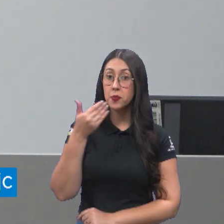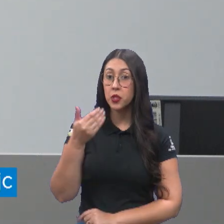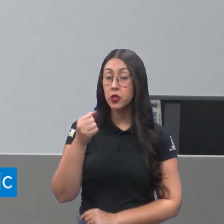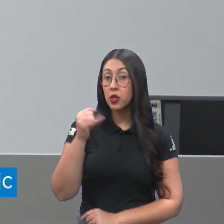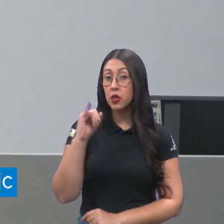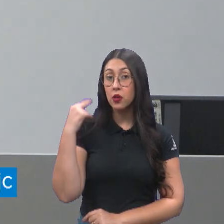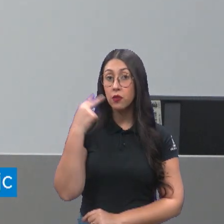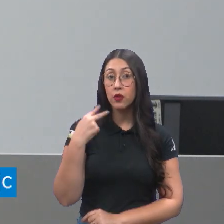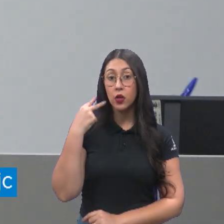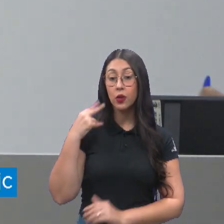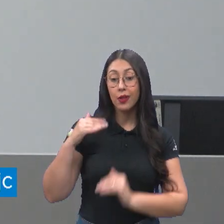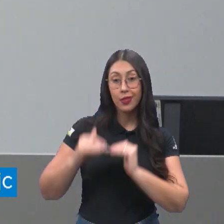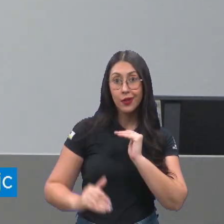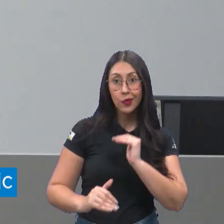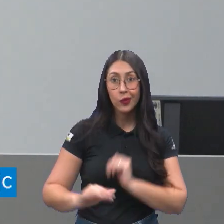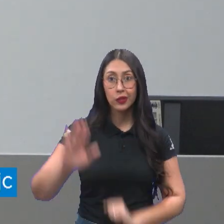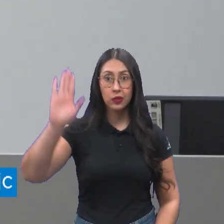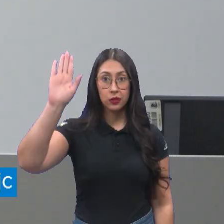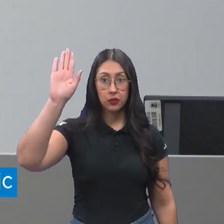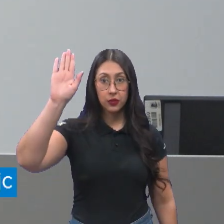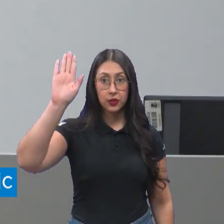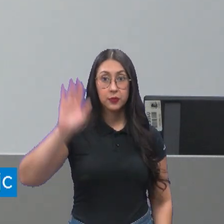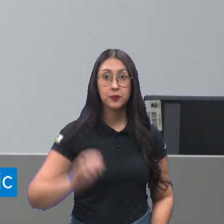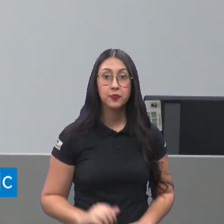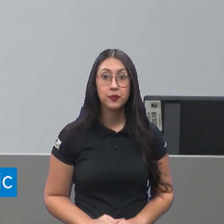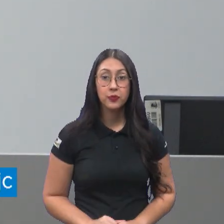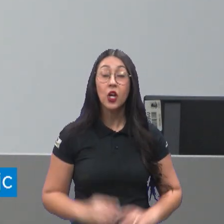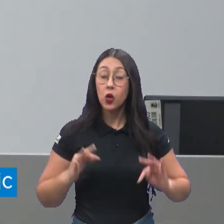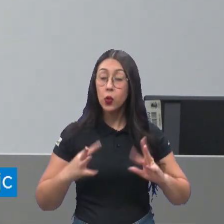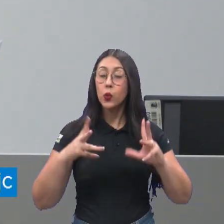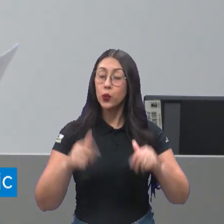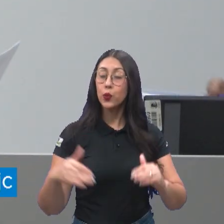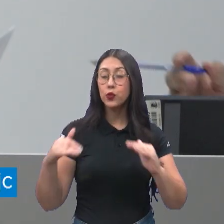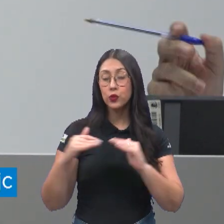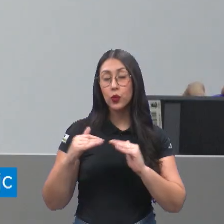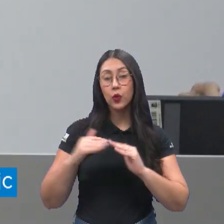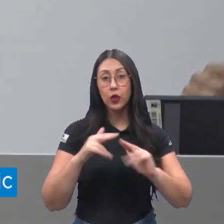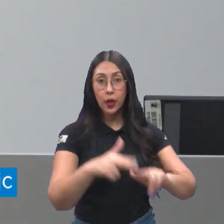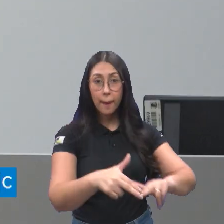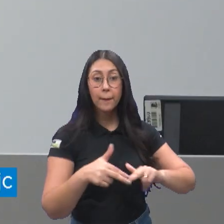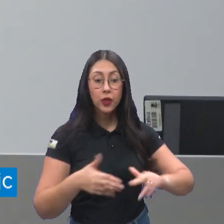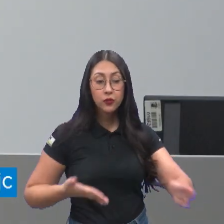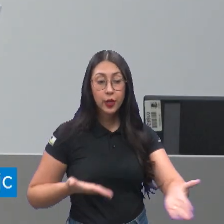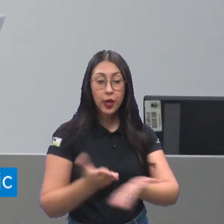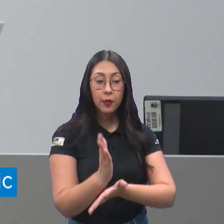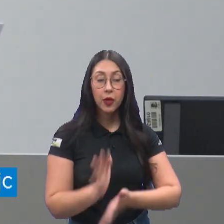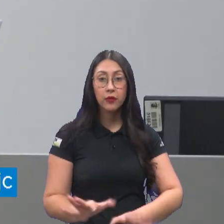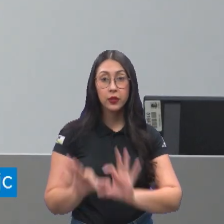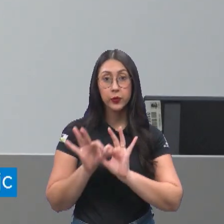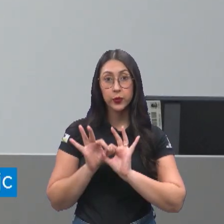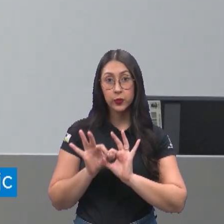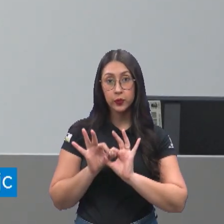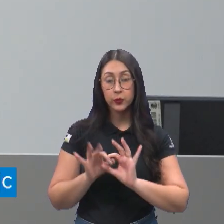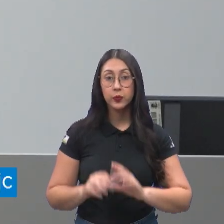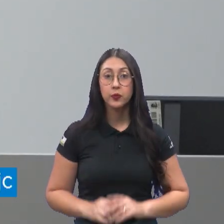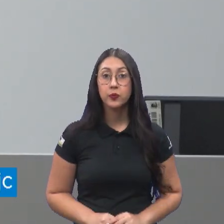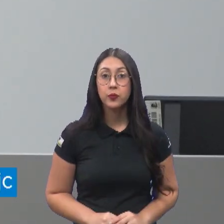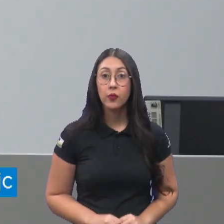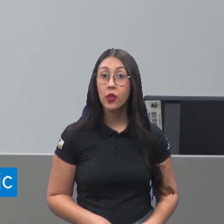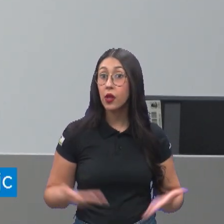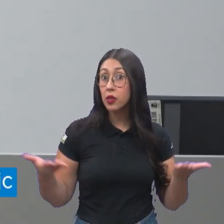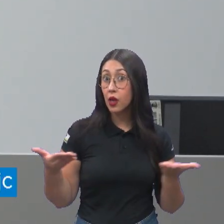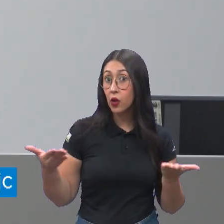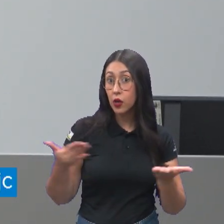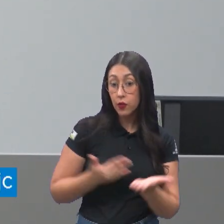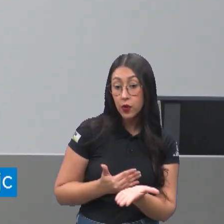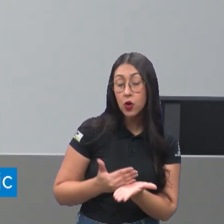permaneçam como estão, os contrários que se manifestem. Nenhum voto contrário. Sem nenhum voto contrário, está aprovado por unanimidade. Passaremos agora à